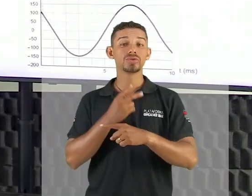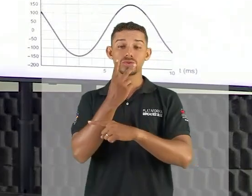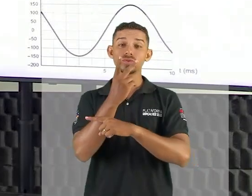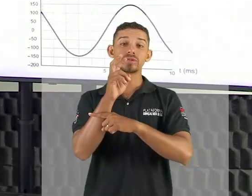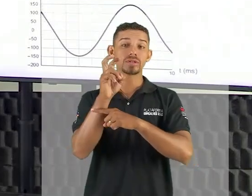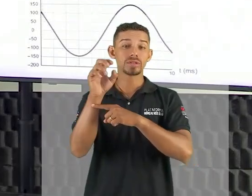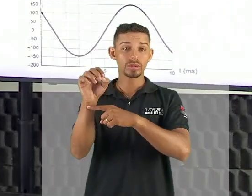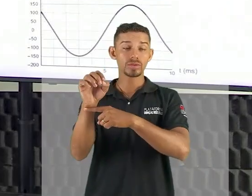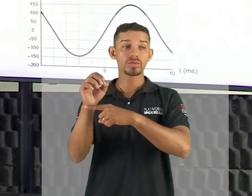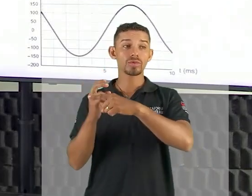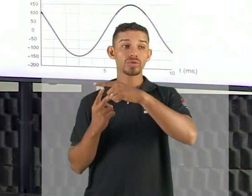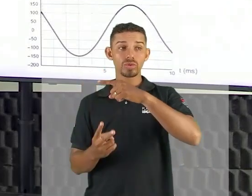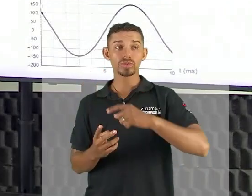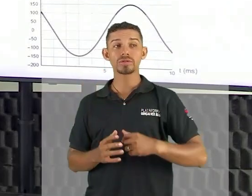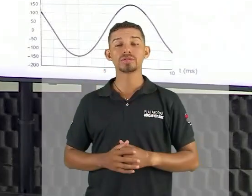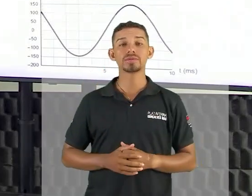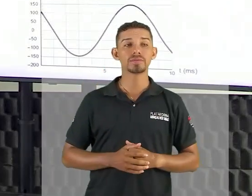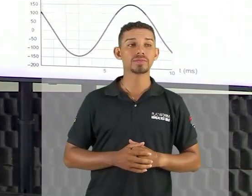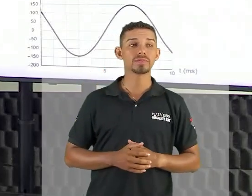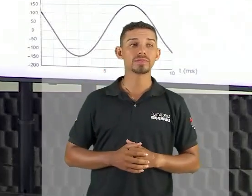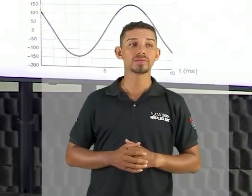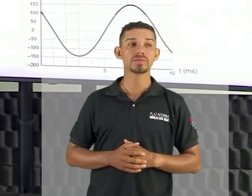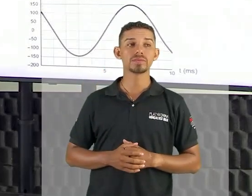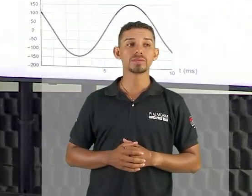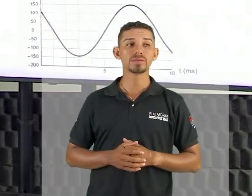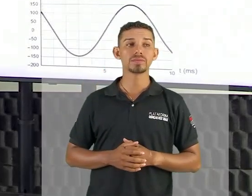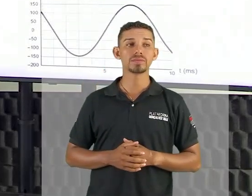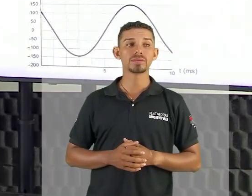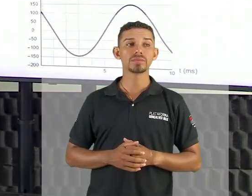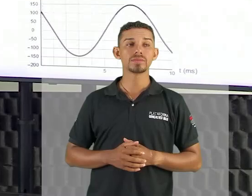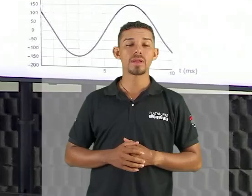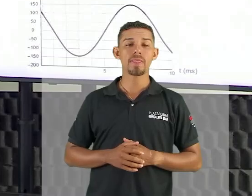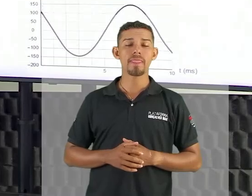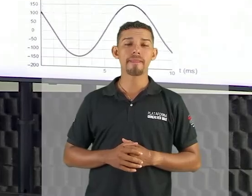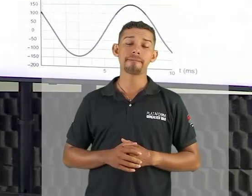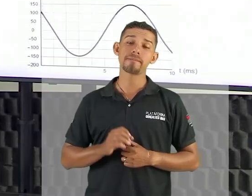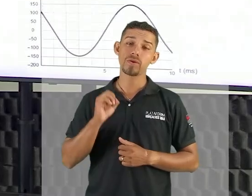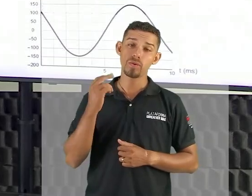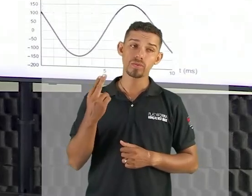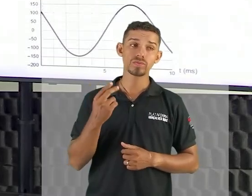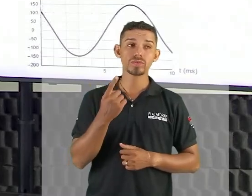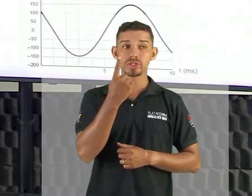250 divido por 2 ou